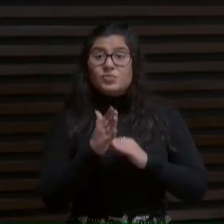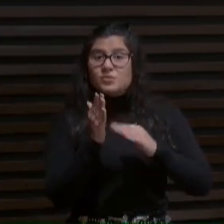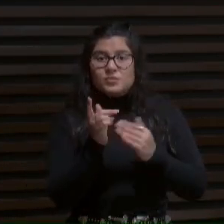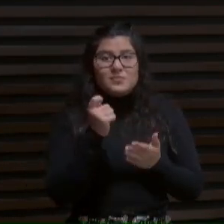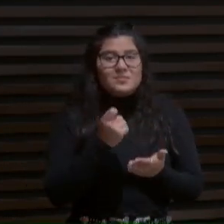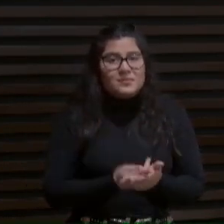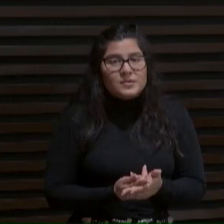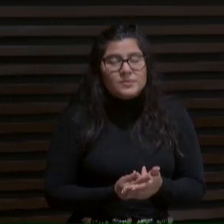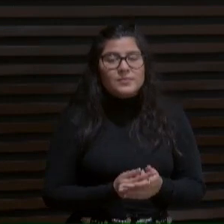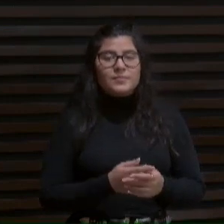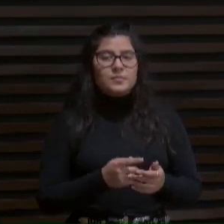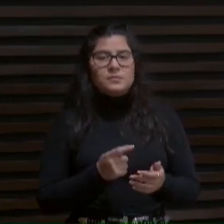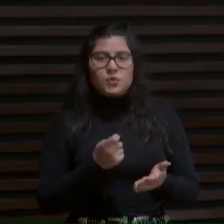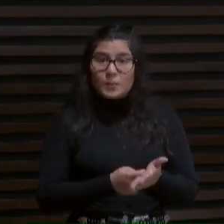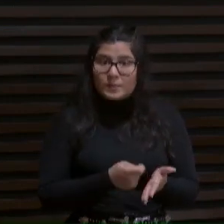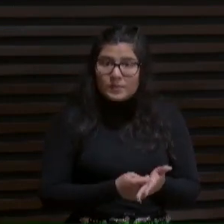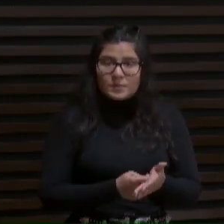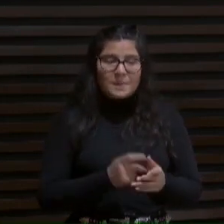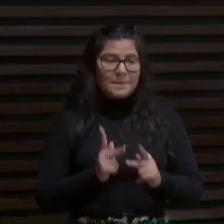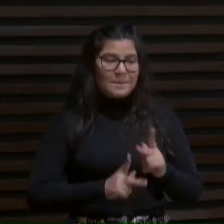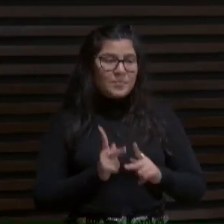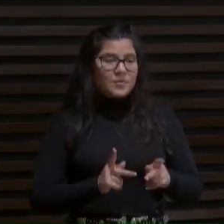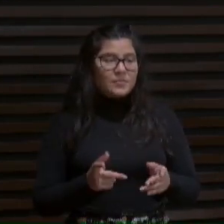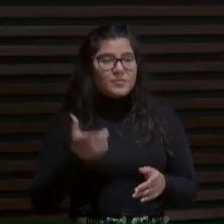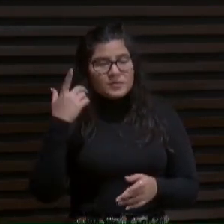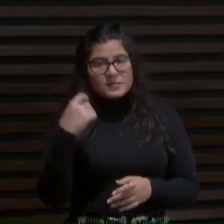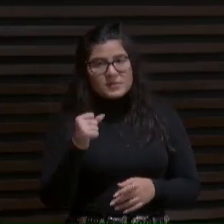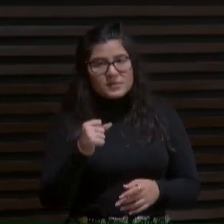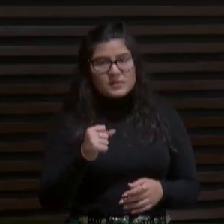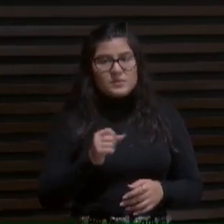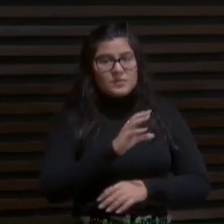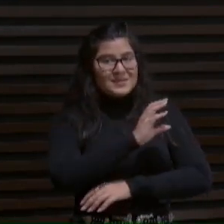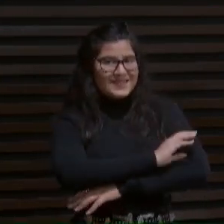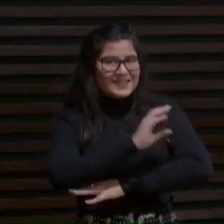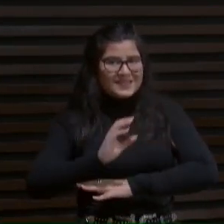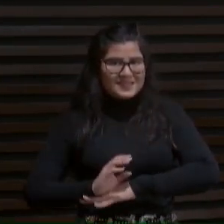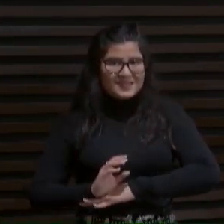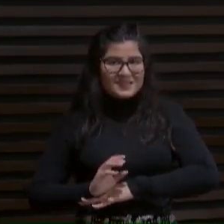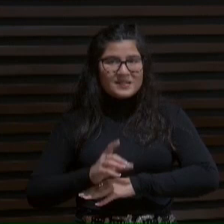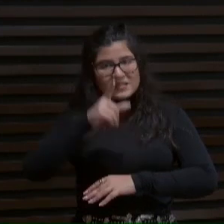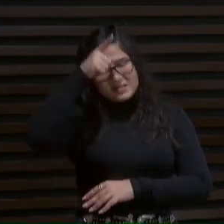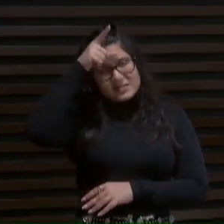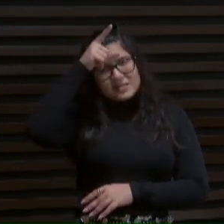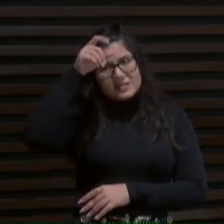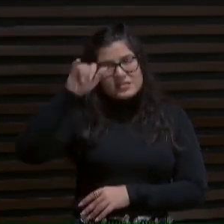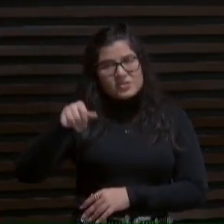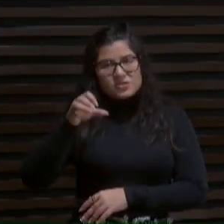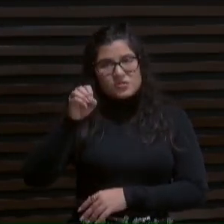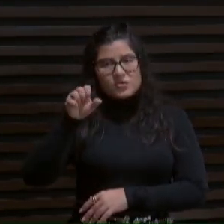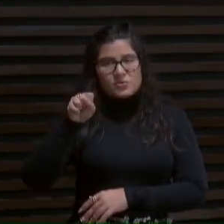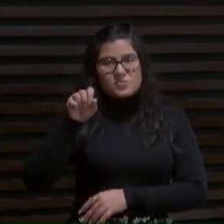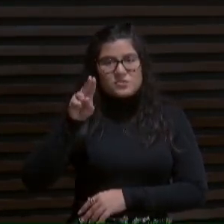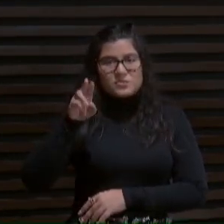povo, enfim, conquistou toda a terra de Canaã por meio da liderança de Josué. Depois que eles entraram ali, primeiro